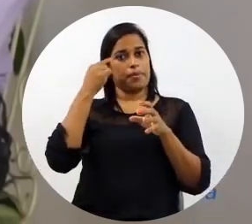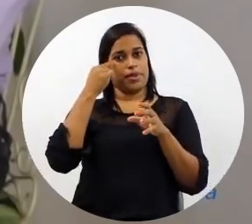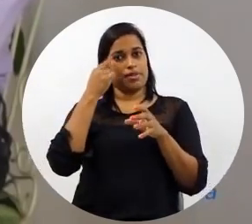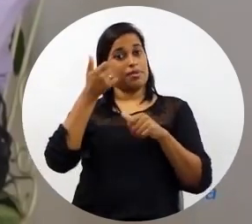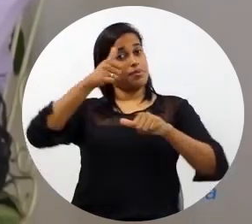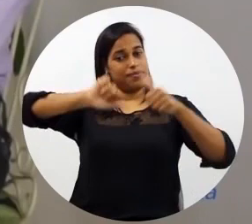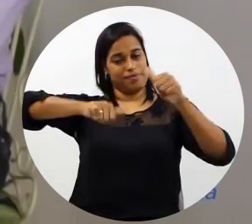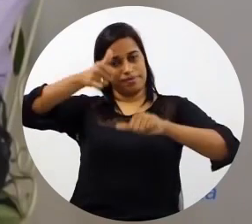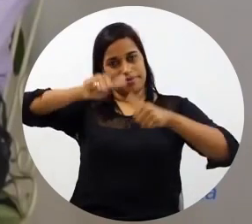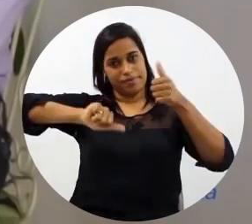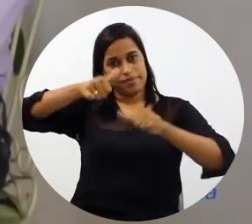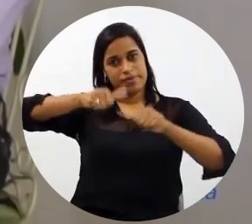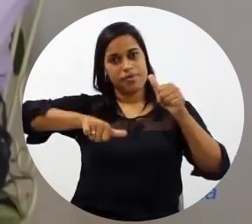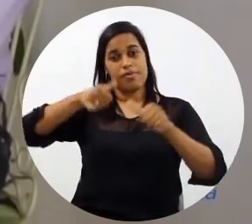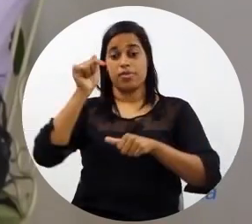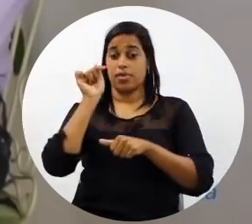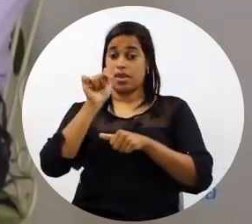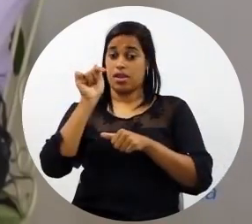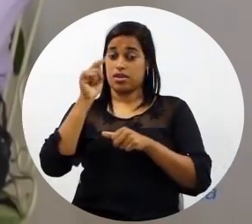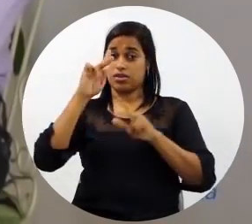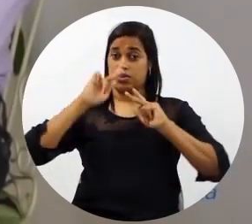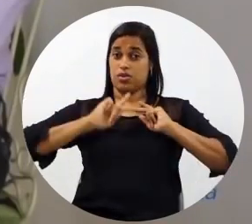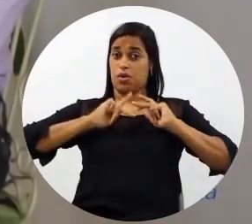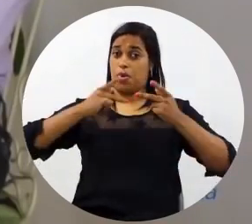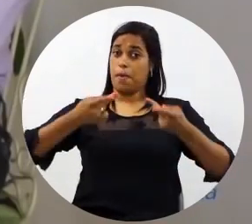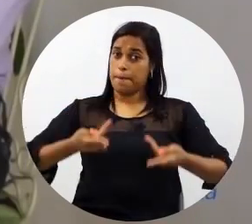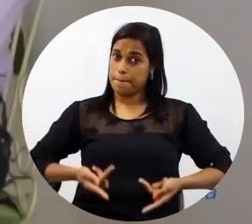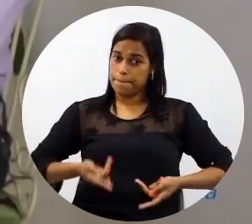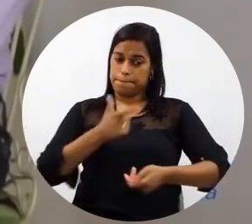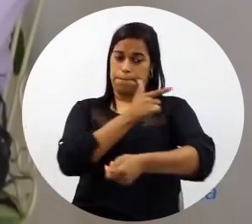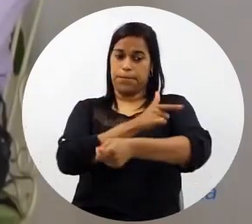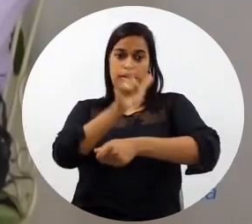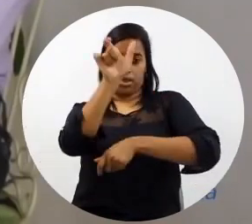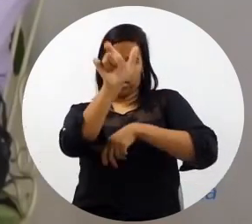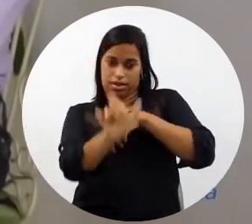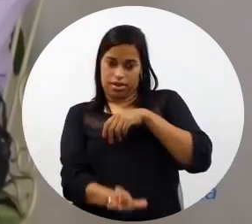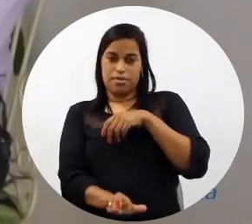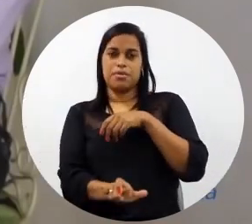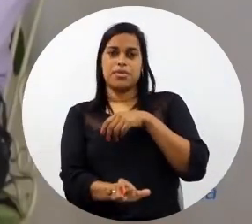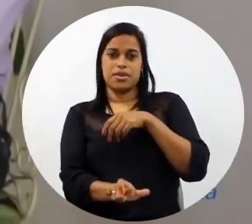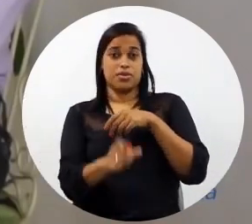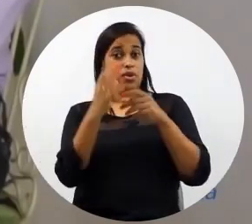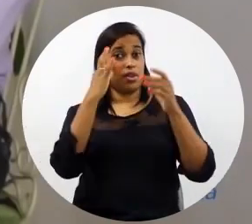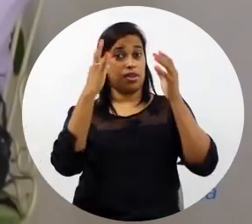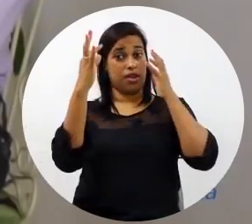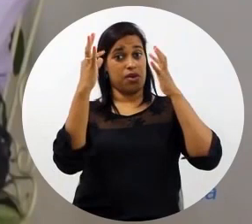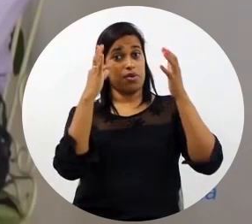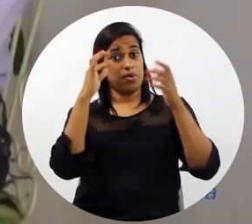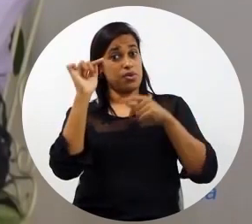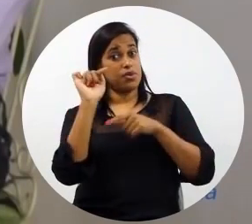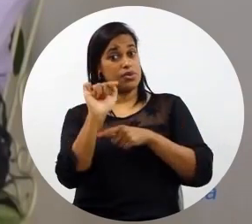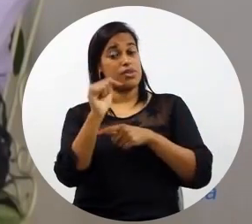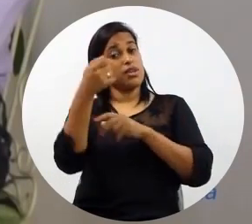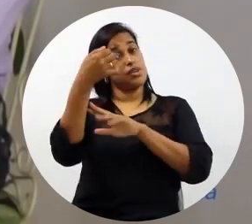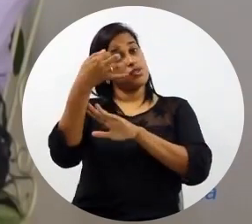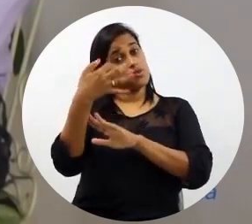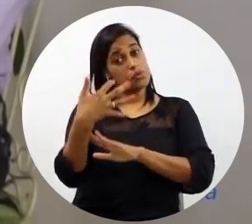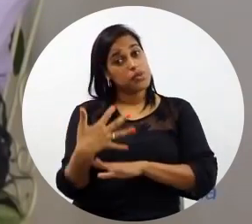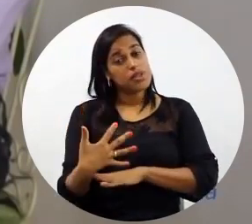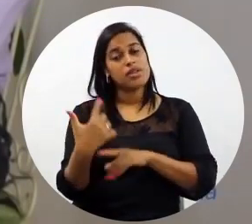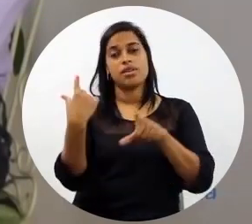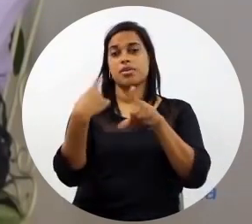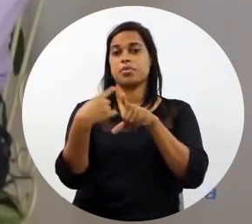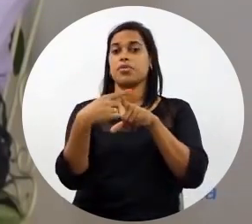para analisar esse comportamento com base numa teoria que dê conta até de por